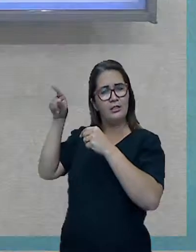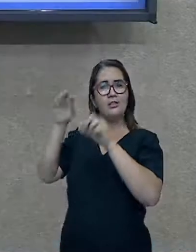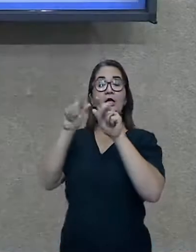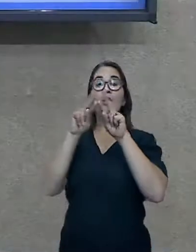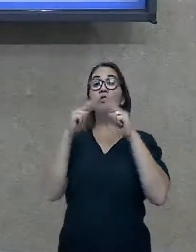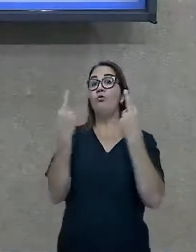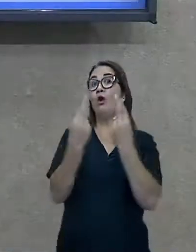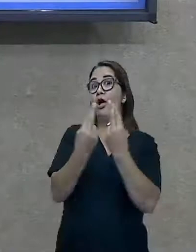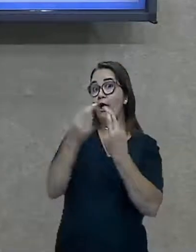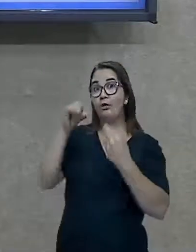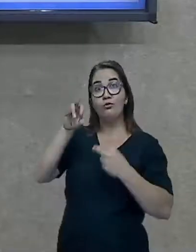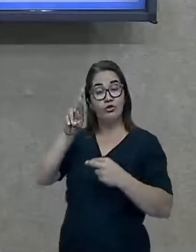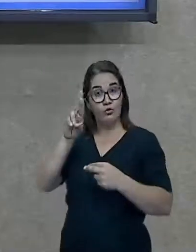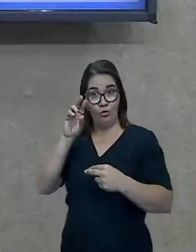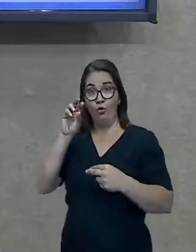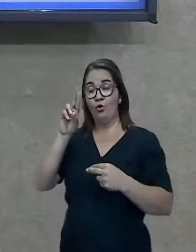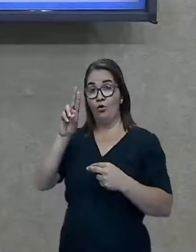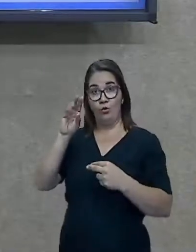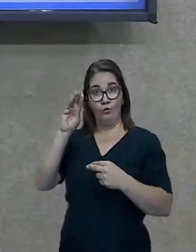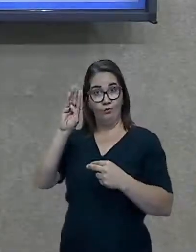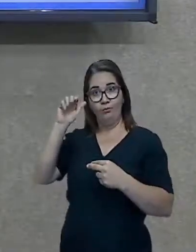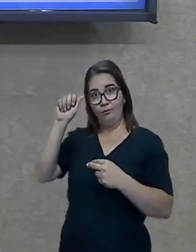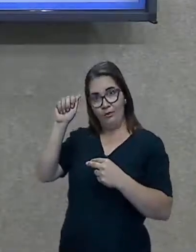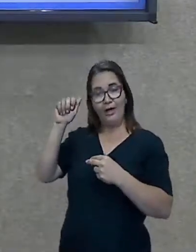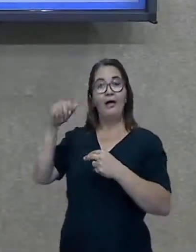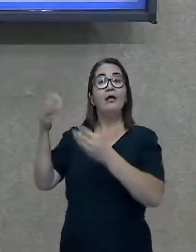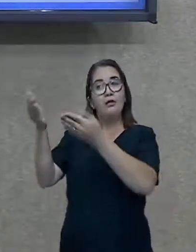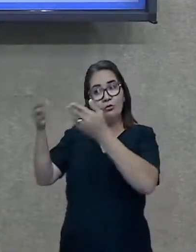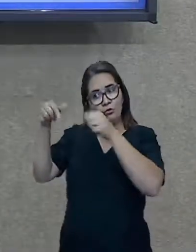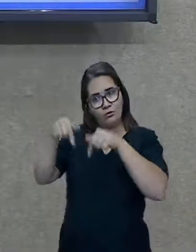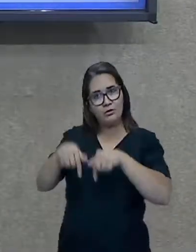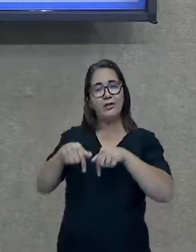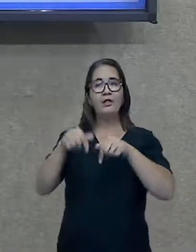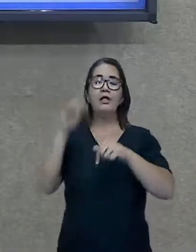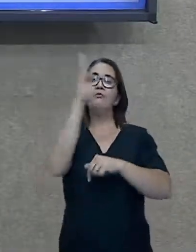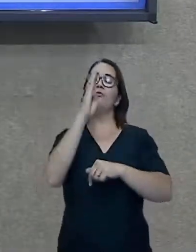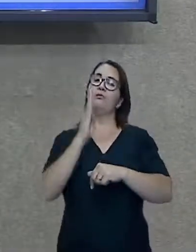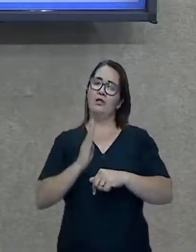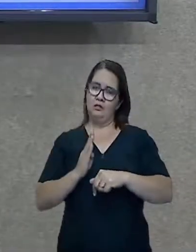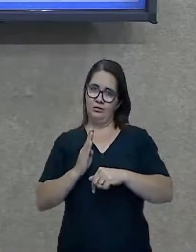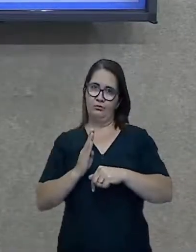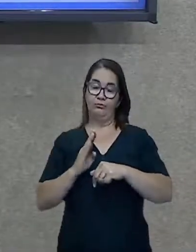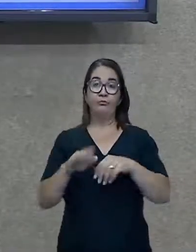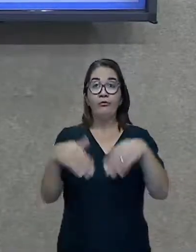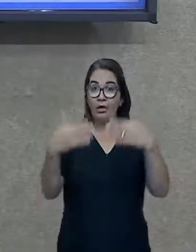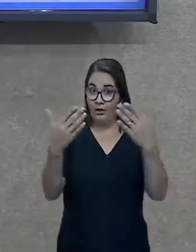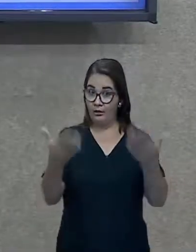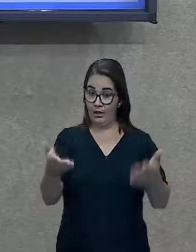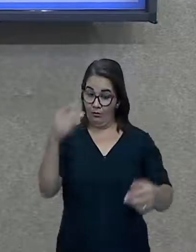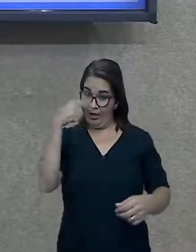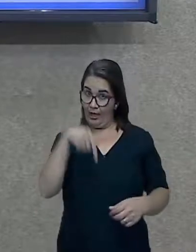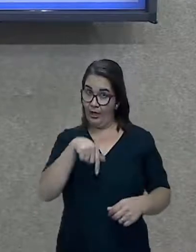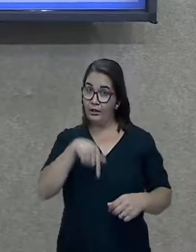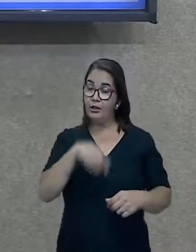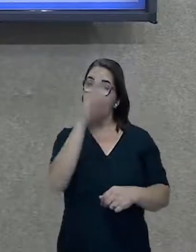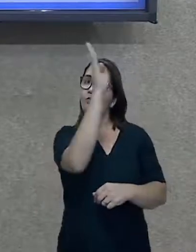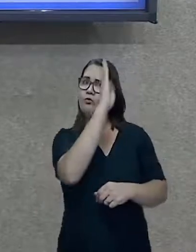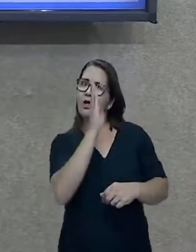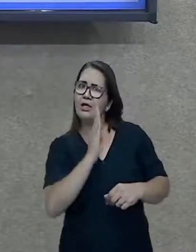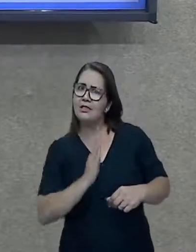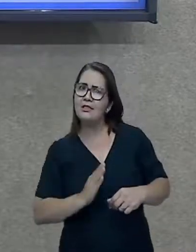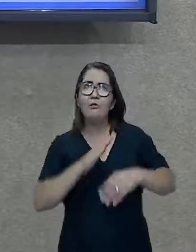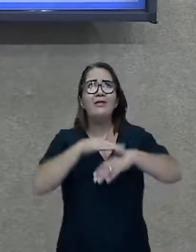de Iorubá? Vamos lá? O Brasil tem a segunda maior população negra do mundo,